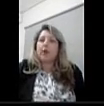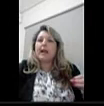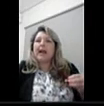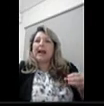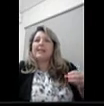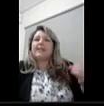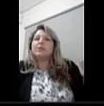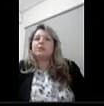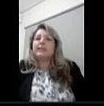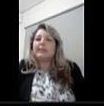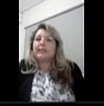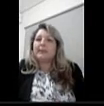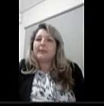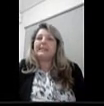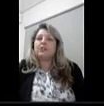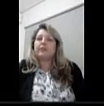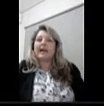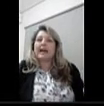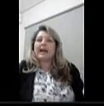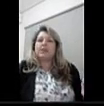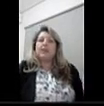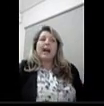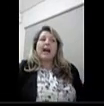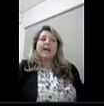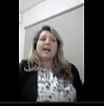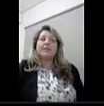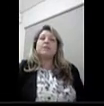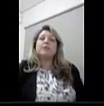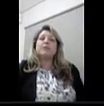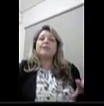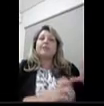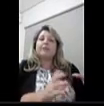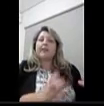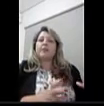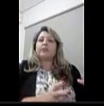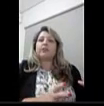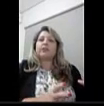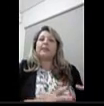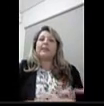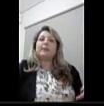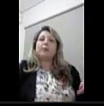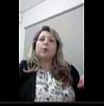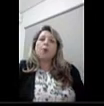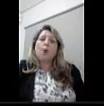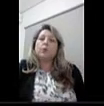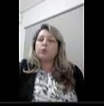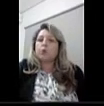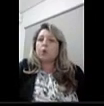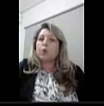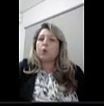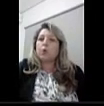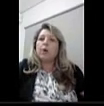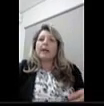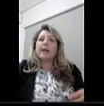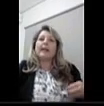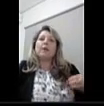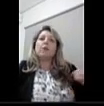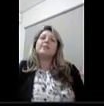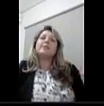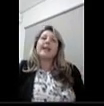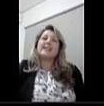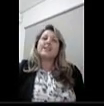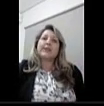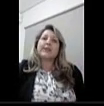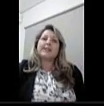melhor, às vezes com determinada atividade, às vezes quando você faz um fechamento com o jogo, ela